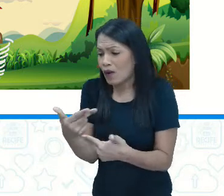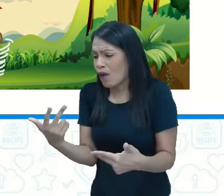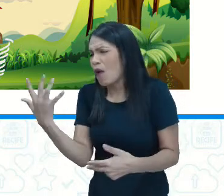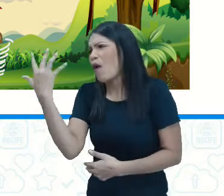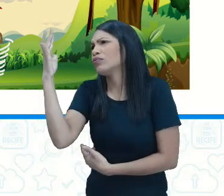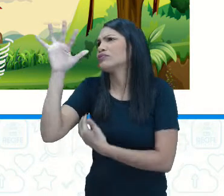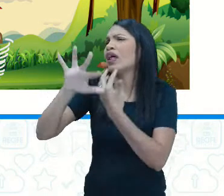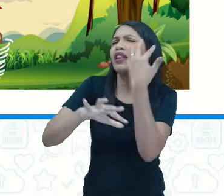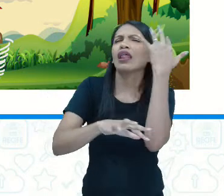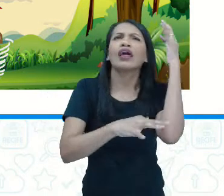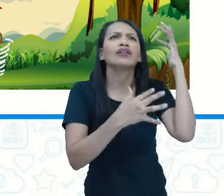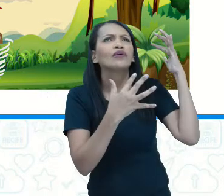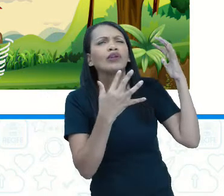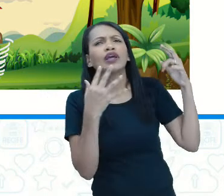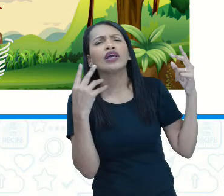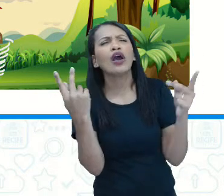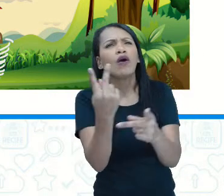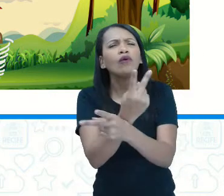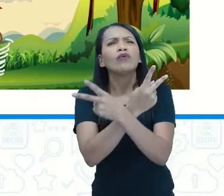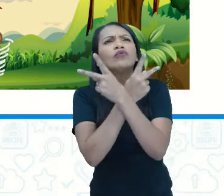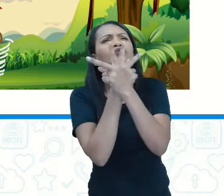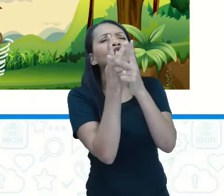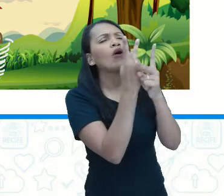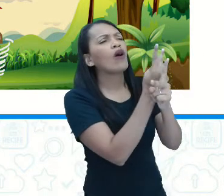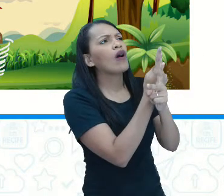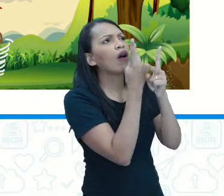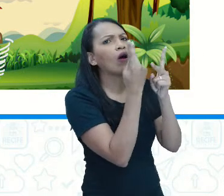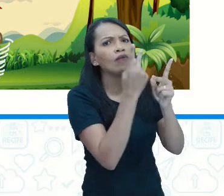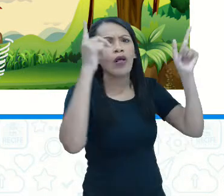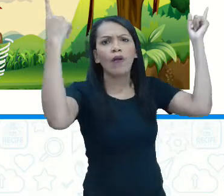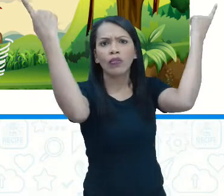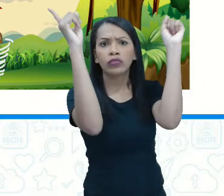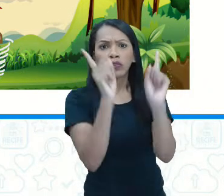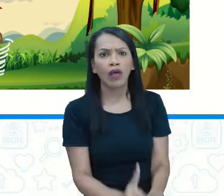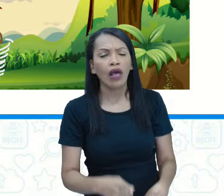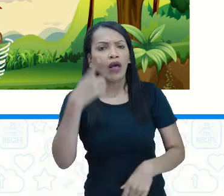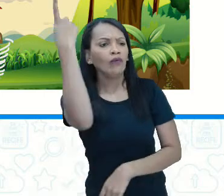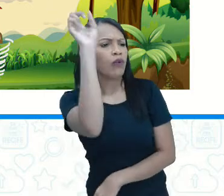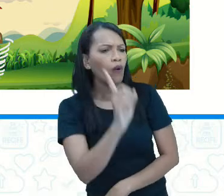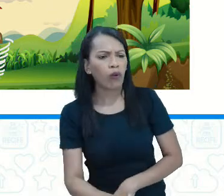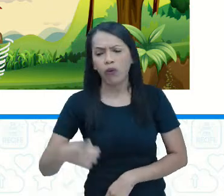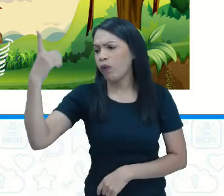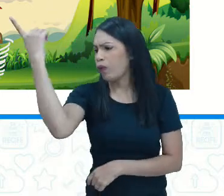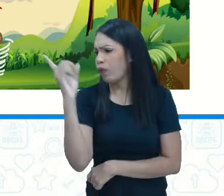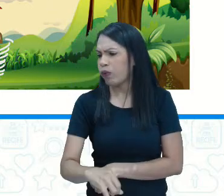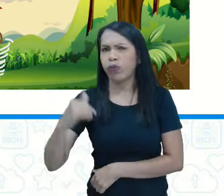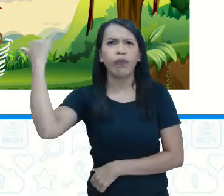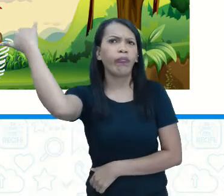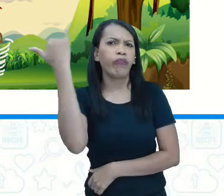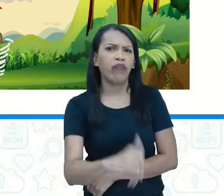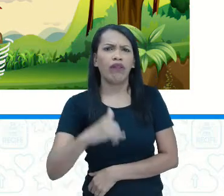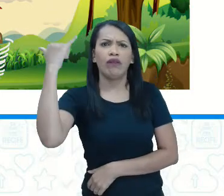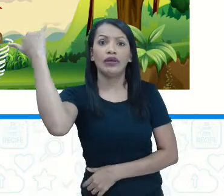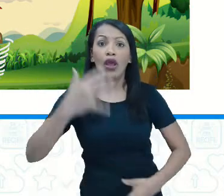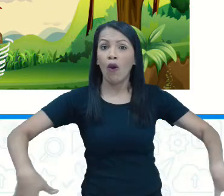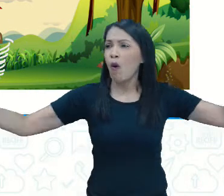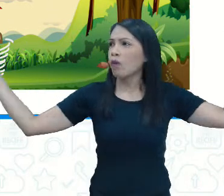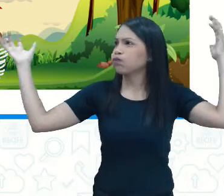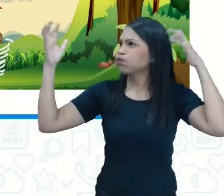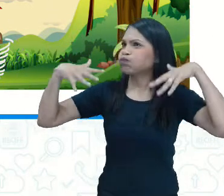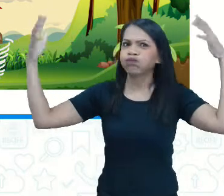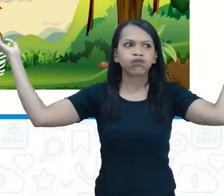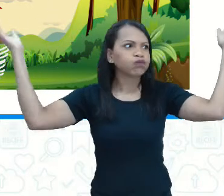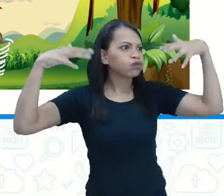sonzinho do vento, um redemoinho, um trovão, um relâmpago, uma chuva muito forte, não